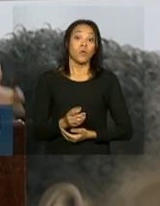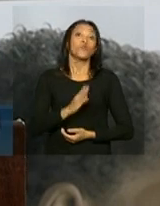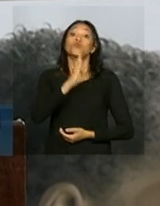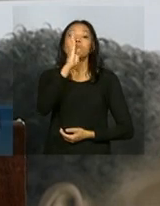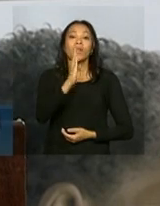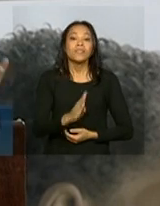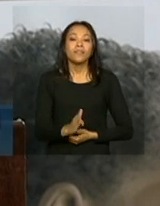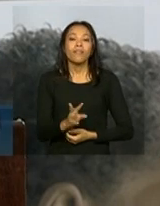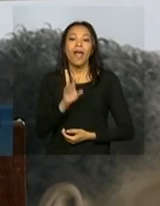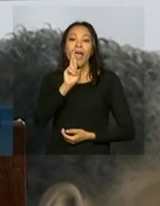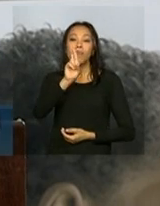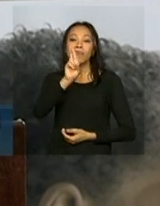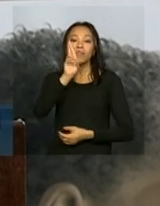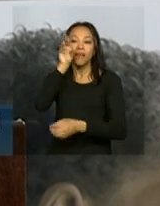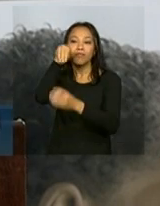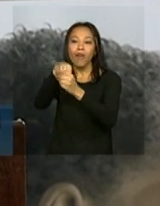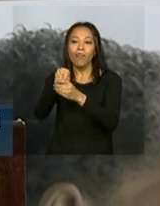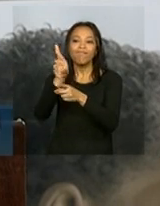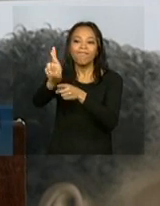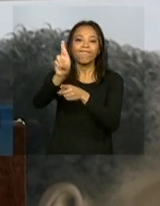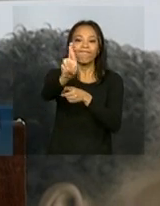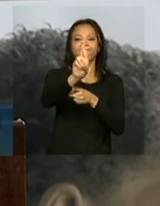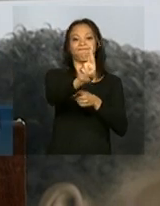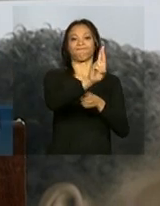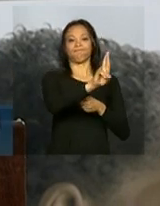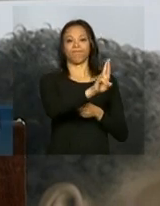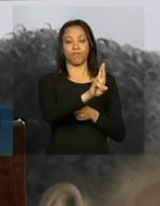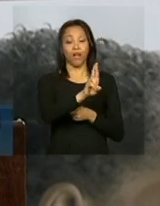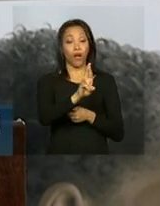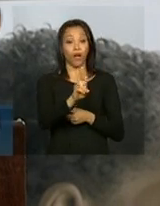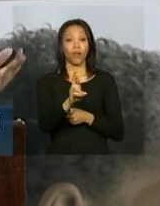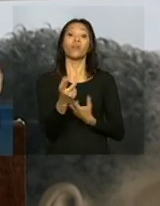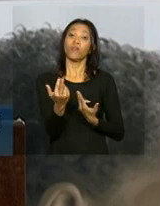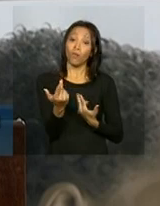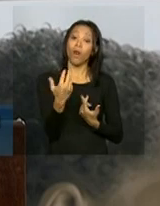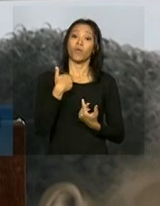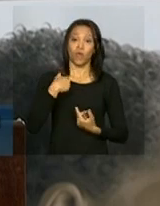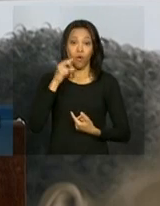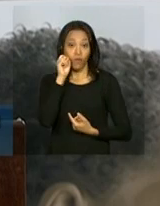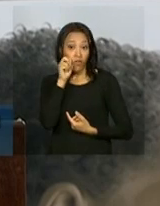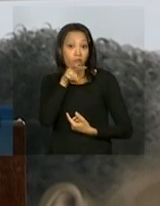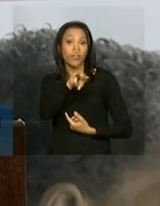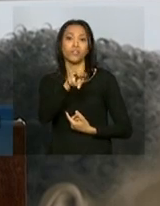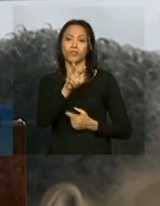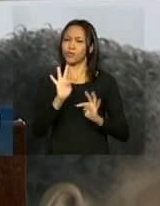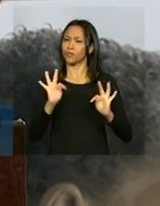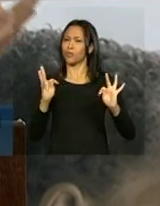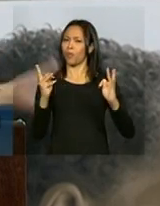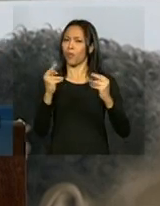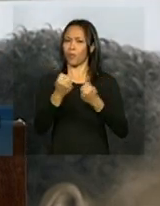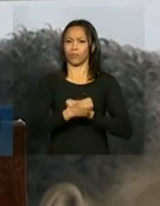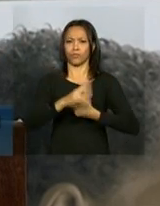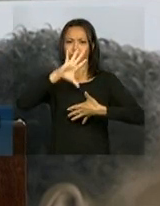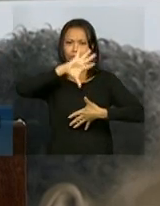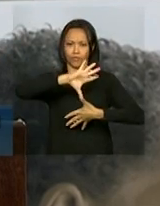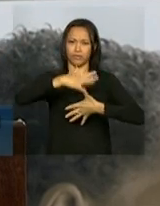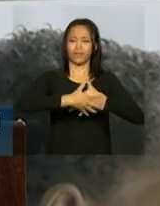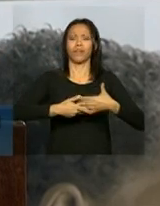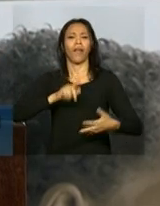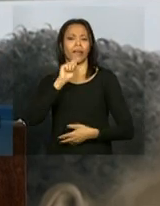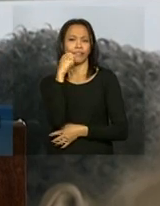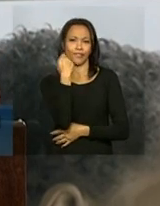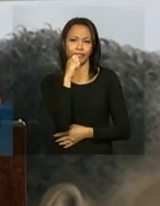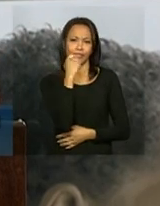representados em cada um deles. Como eu vejo todos os latino-americanos, os